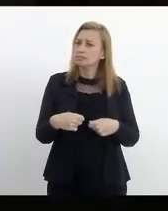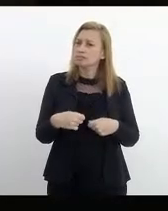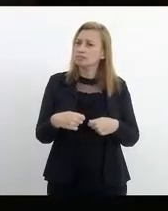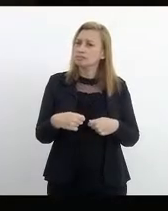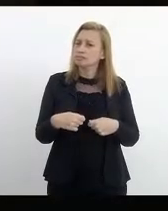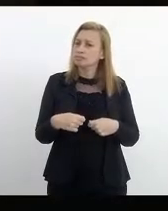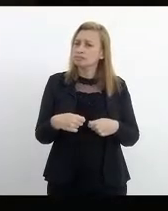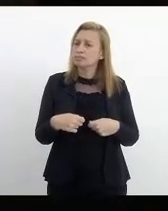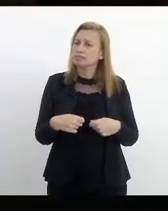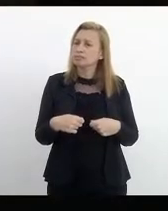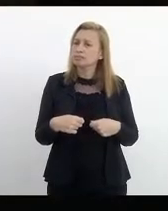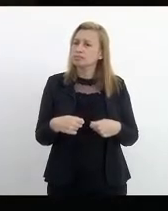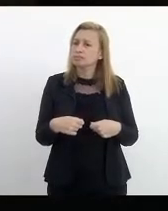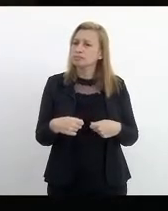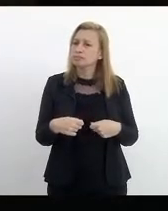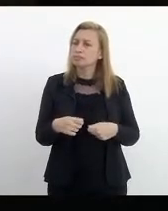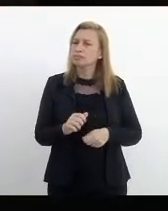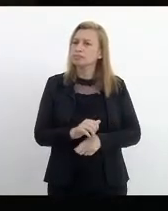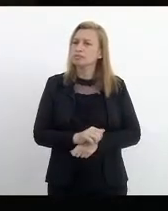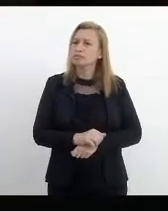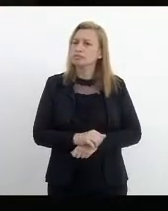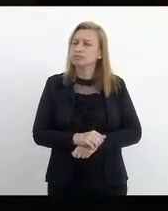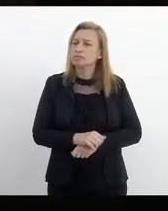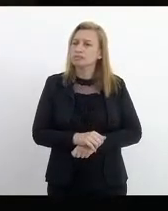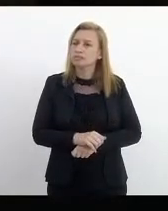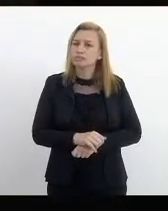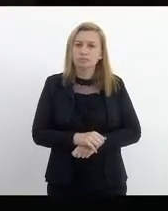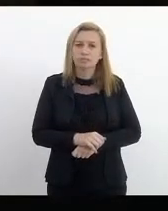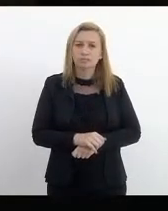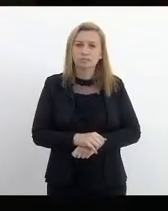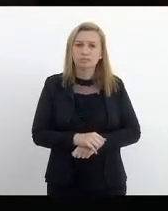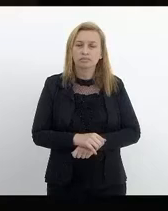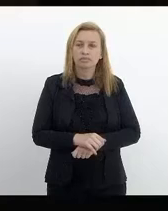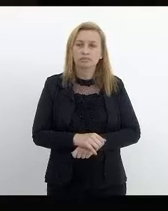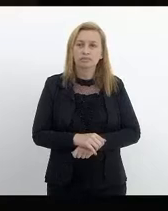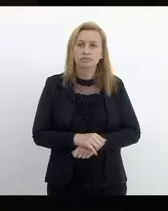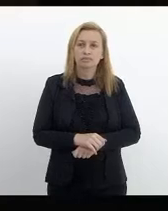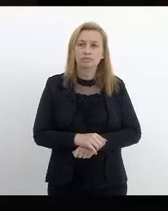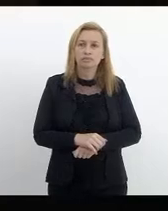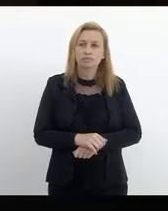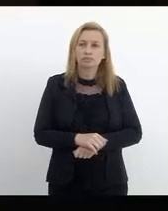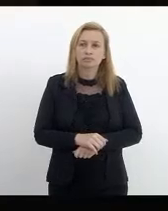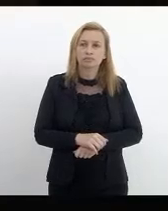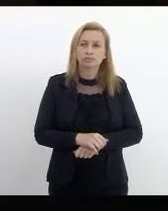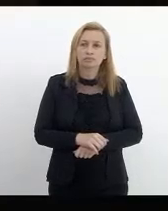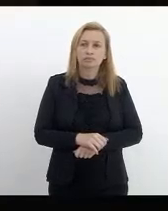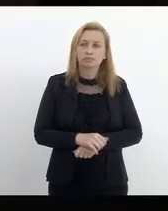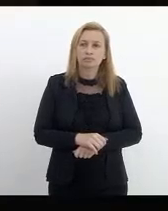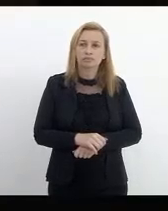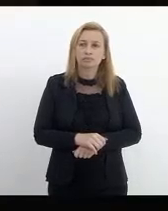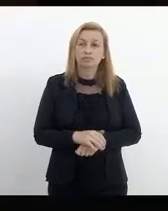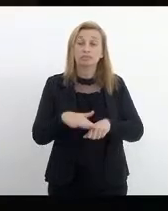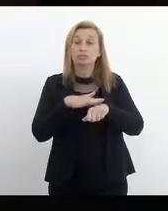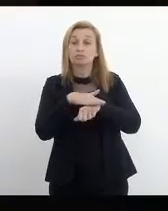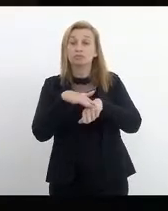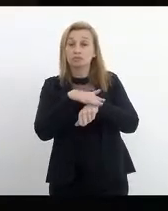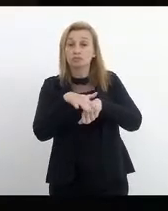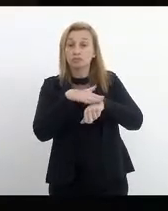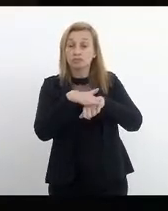e deve ser precedida de conversas de